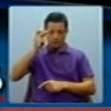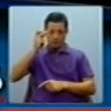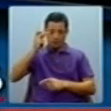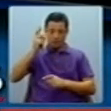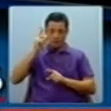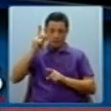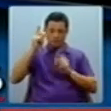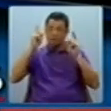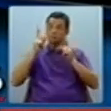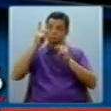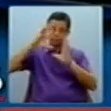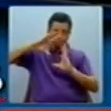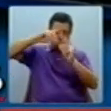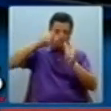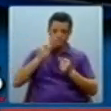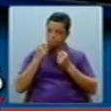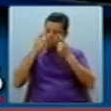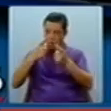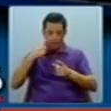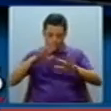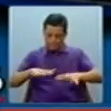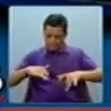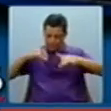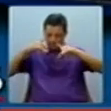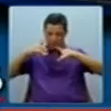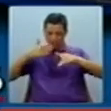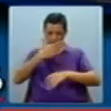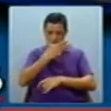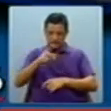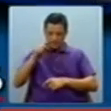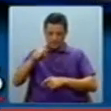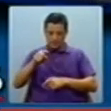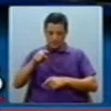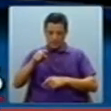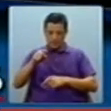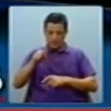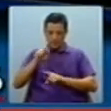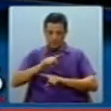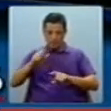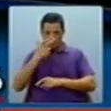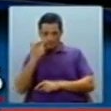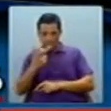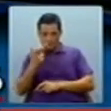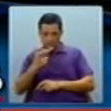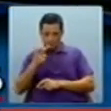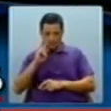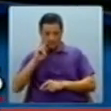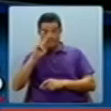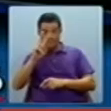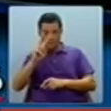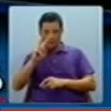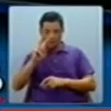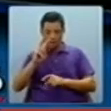E é muitíssimo pouco brilhante, cerca de 100 mil milhões de vezes mais fraco no óptico do que, por